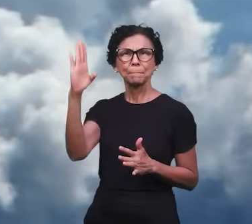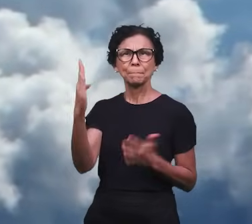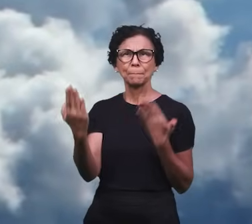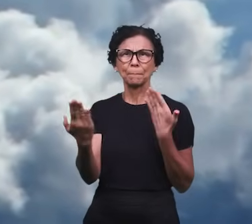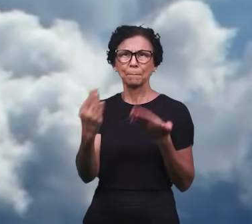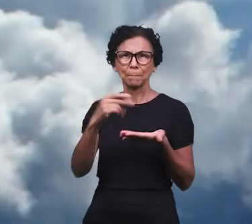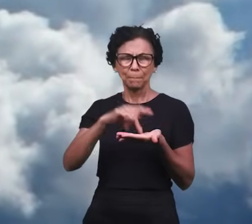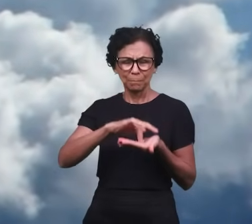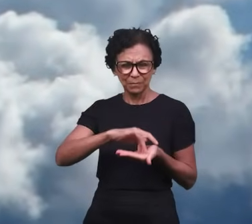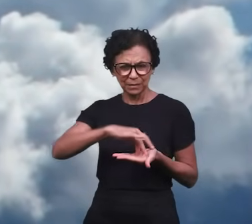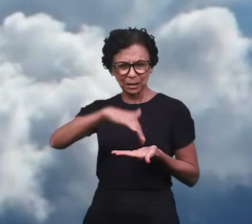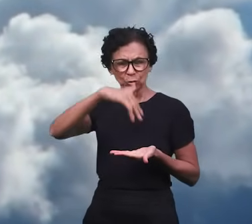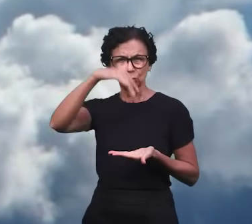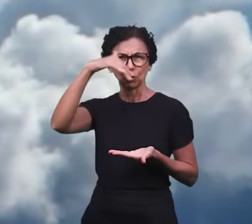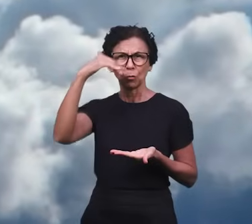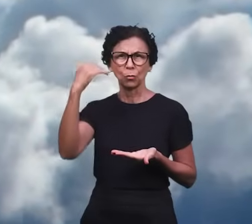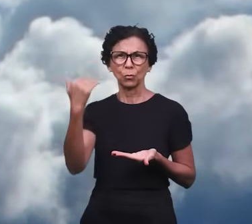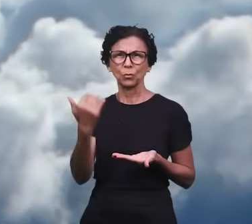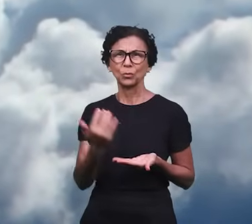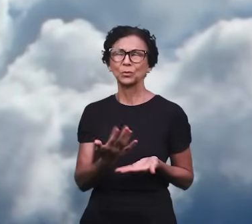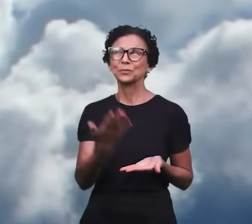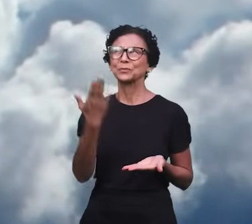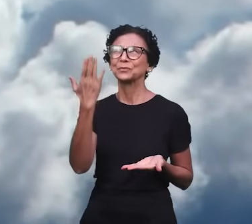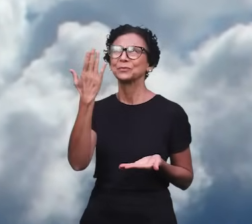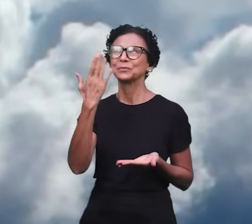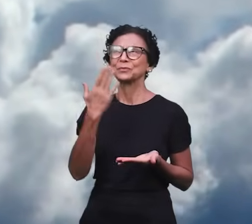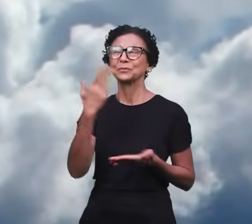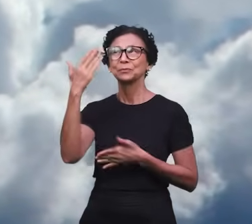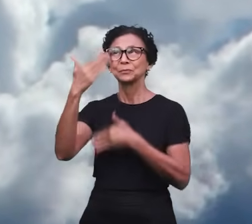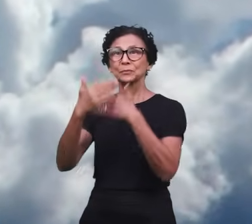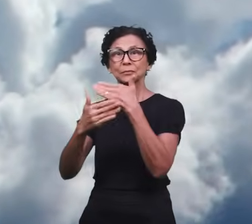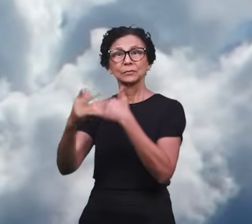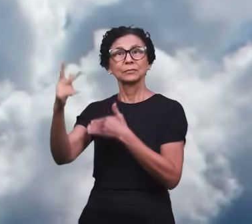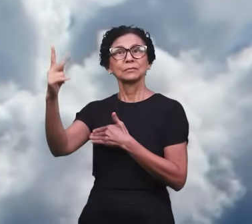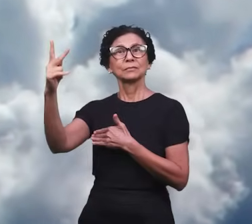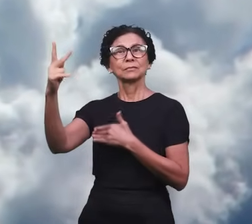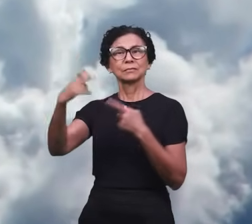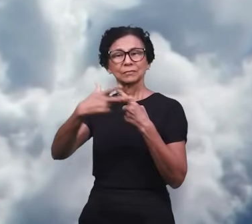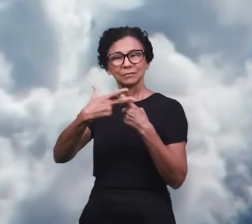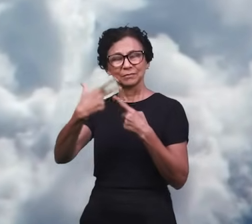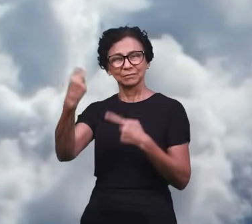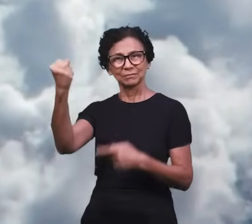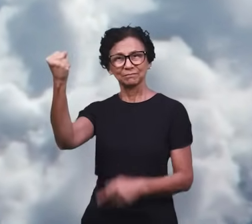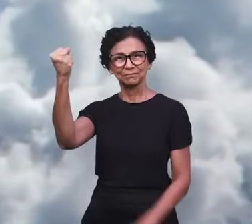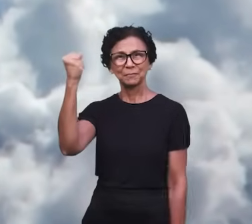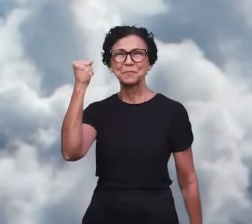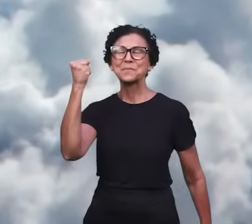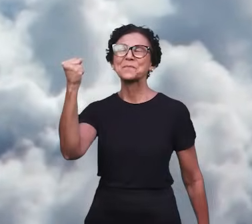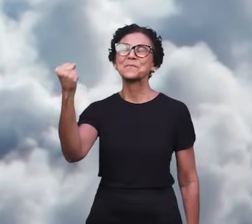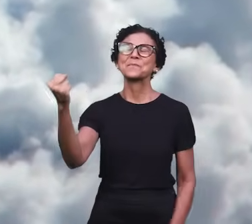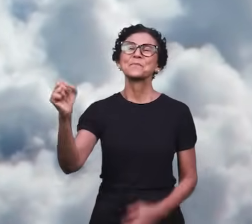Jesus é o meu tesouro com ele me vou vencer